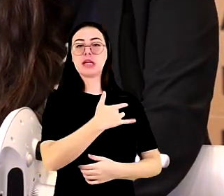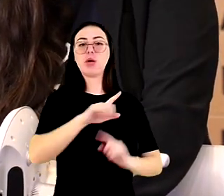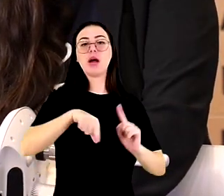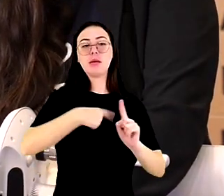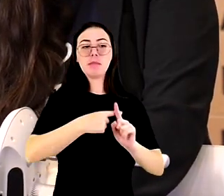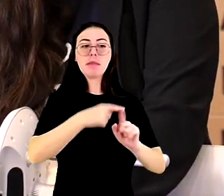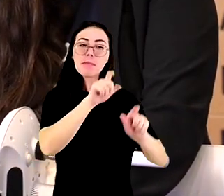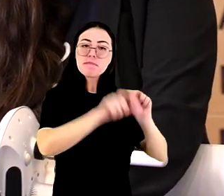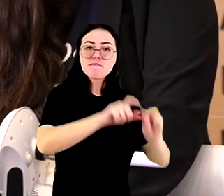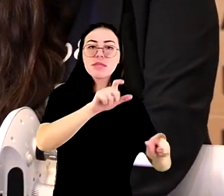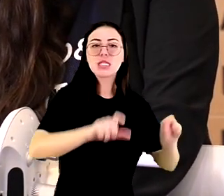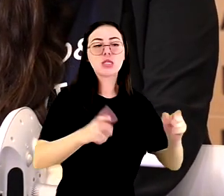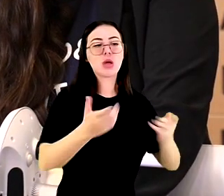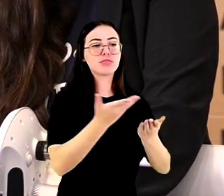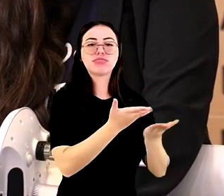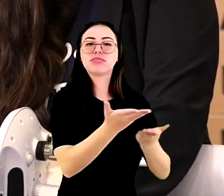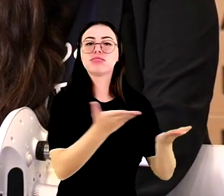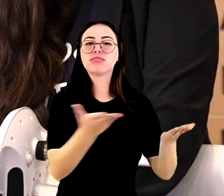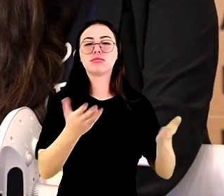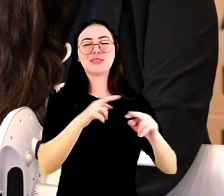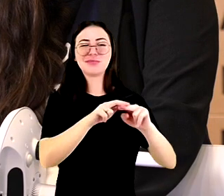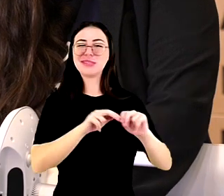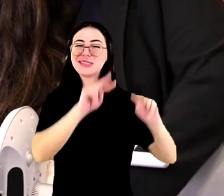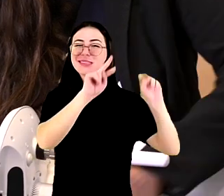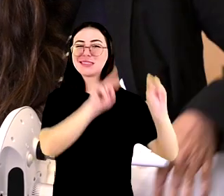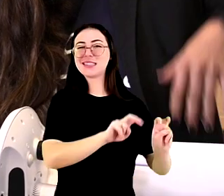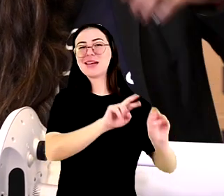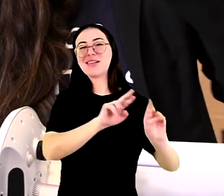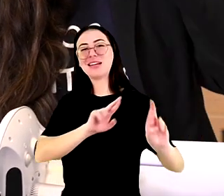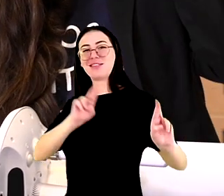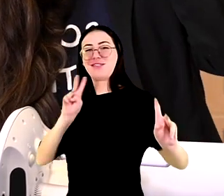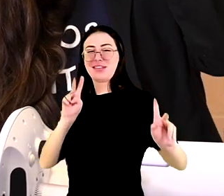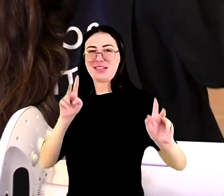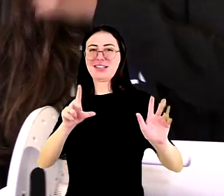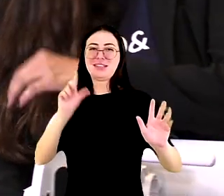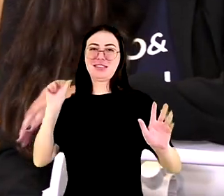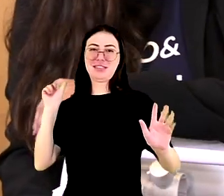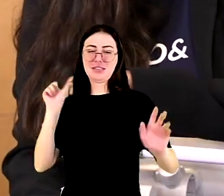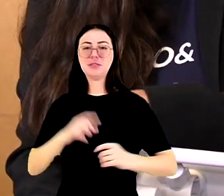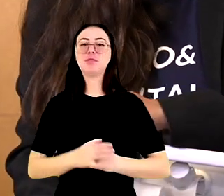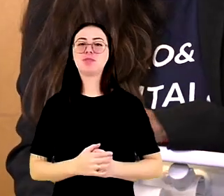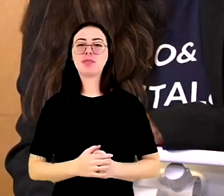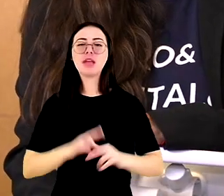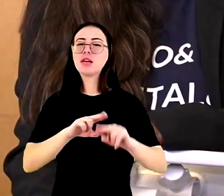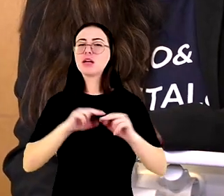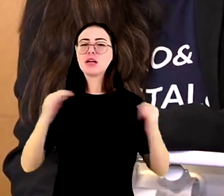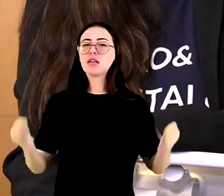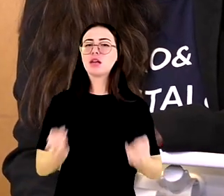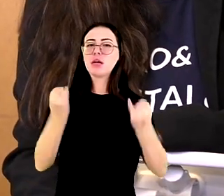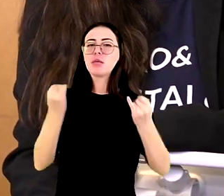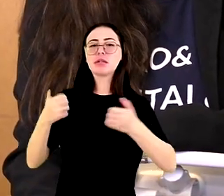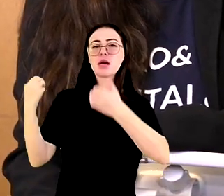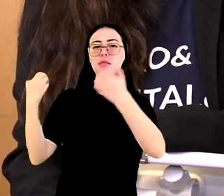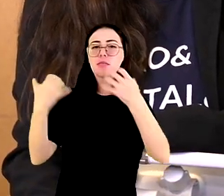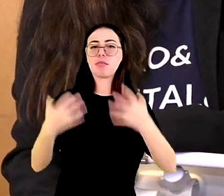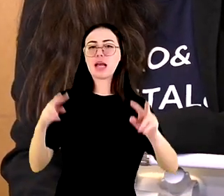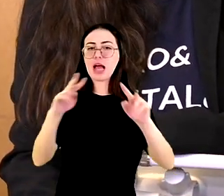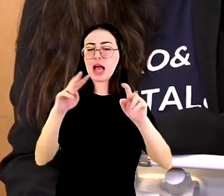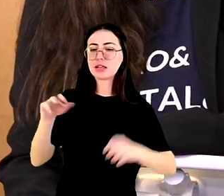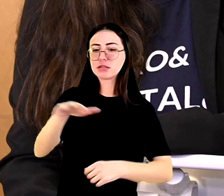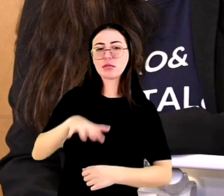para vocês. E aí, é sempre importante falar um pouco do mercado, também um pouco da nossa história, né, para